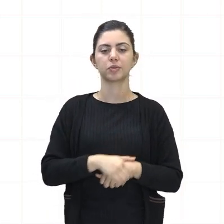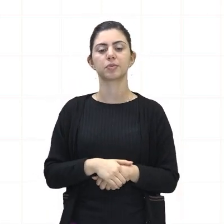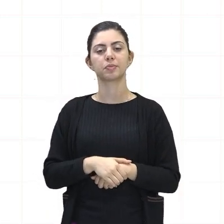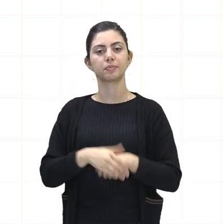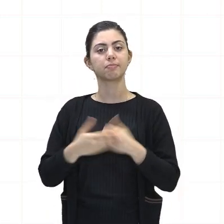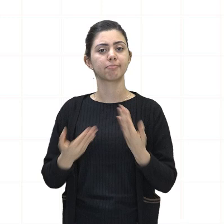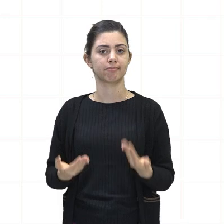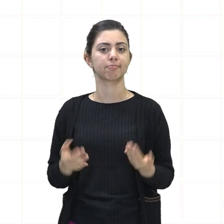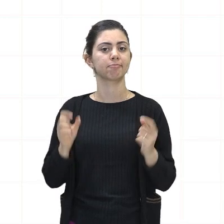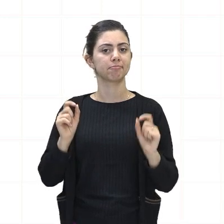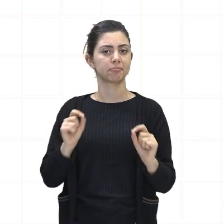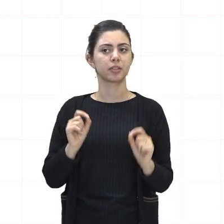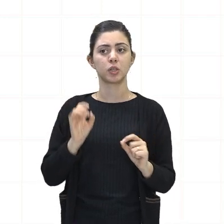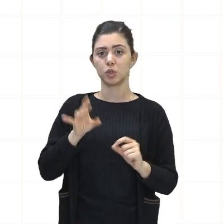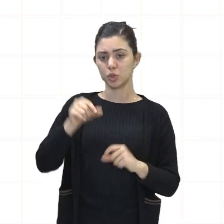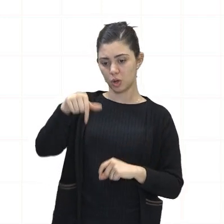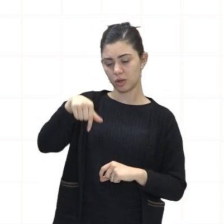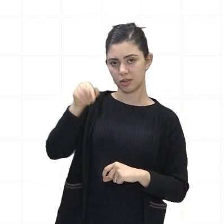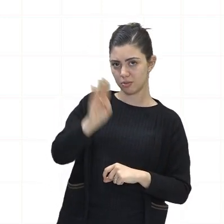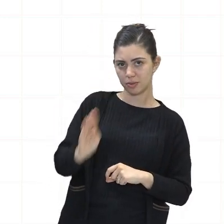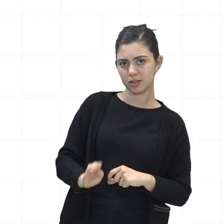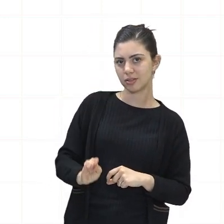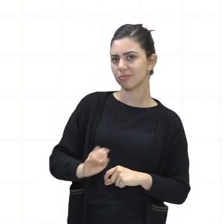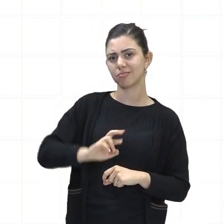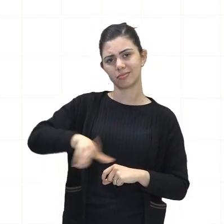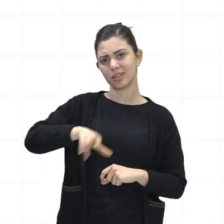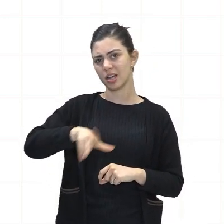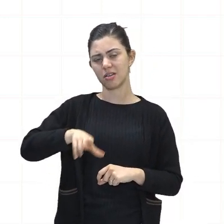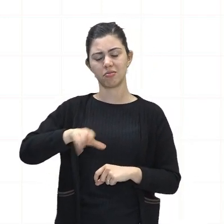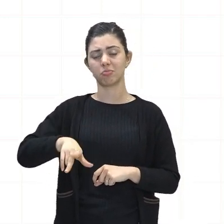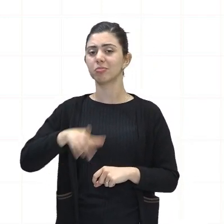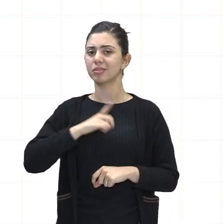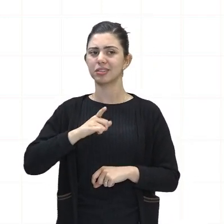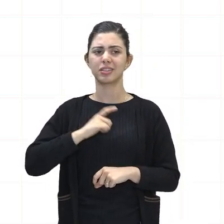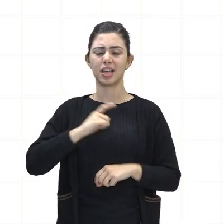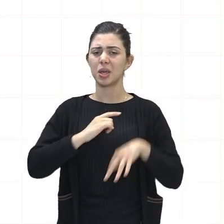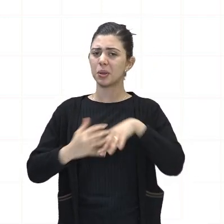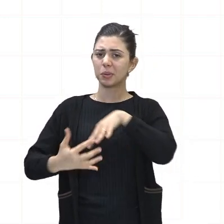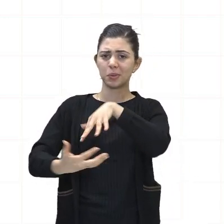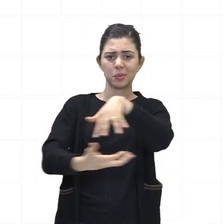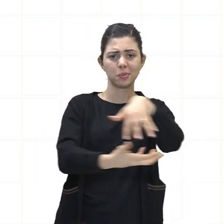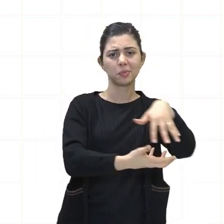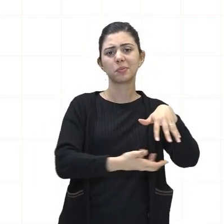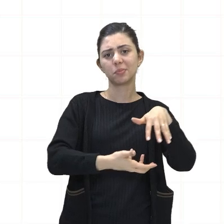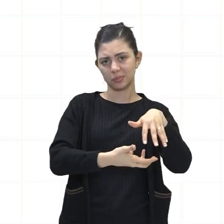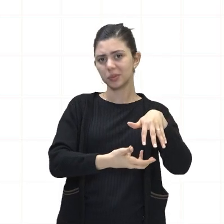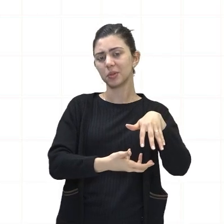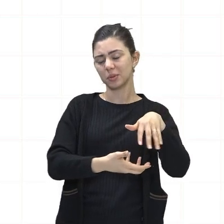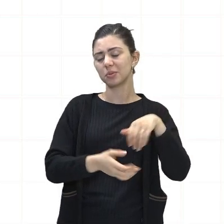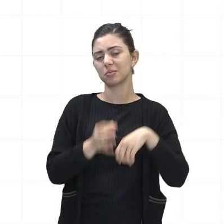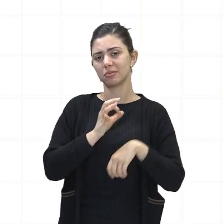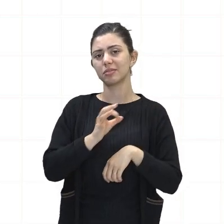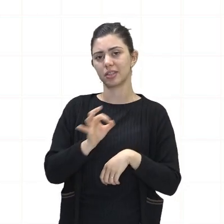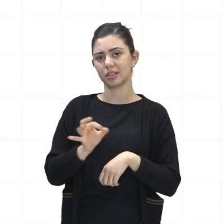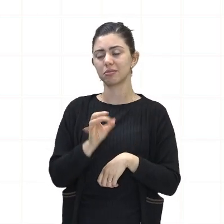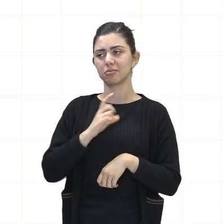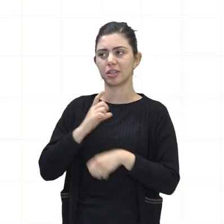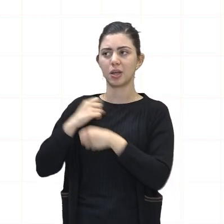necessariamente no Brasil, né? Não necessariamente na região norte, né? Isso tem sido muito comum ao longo da